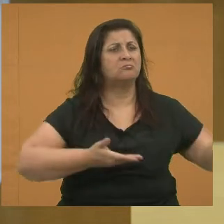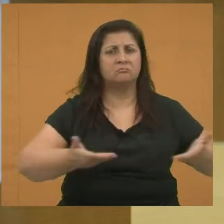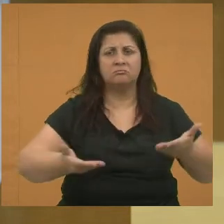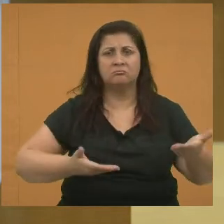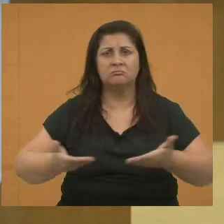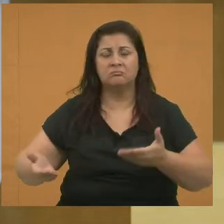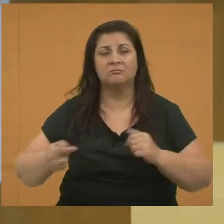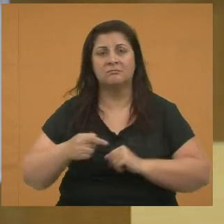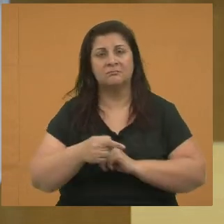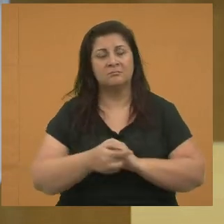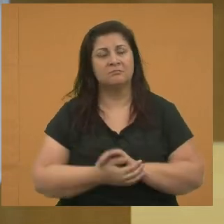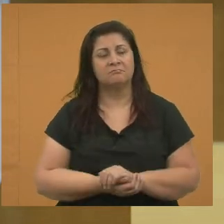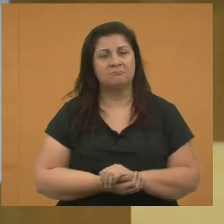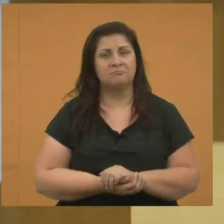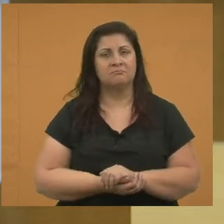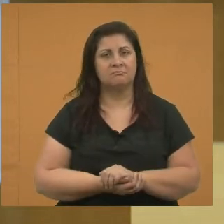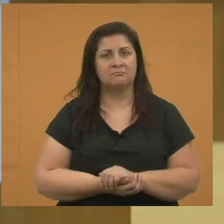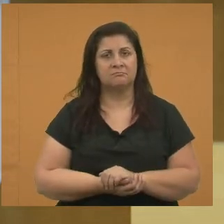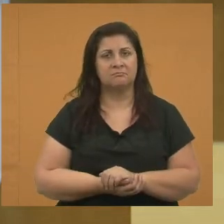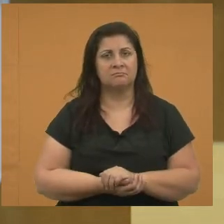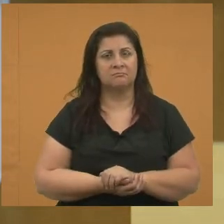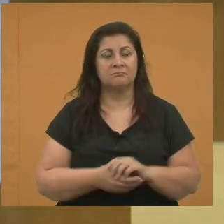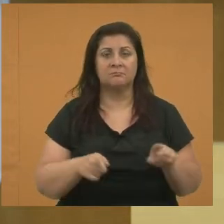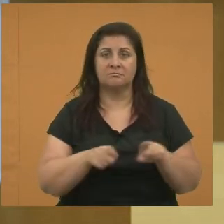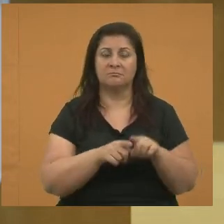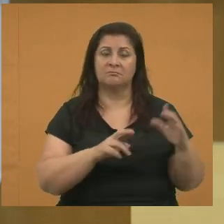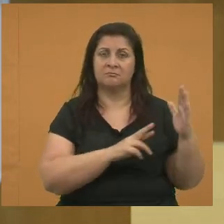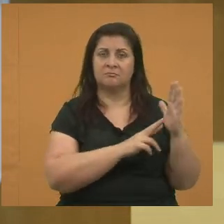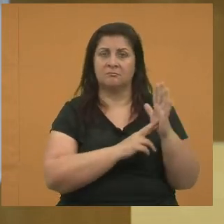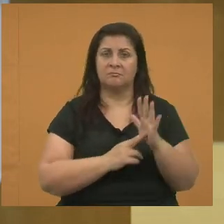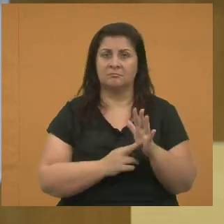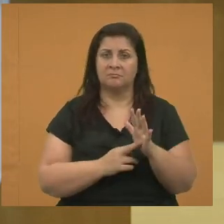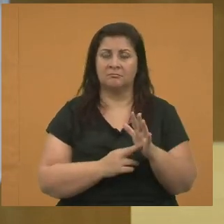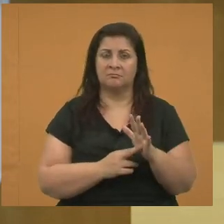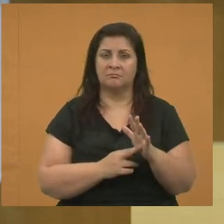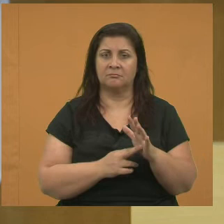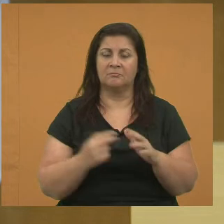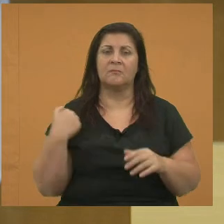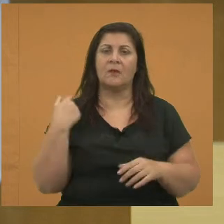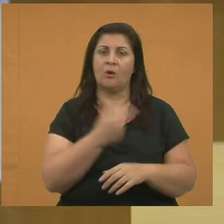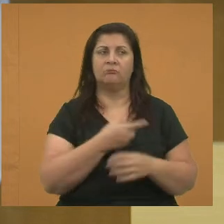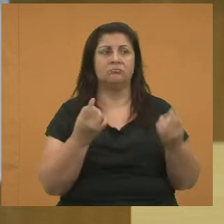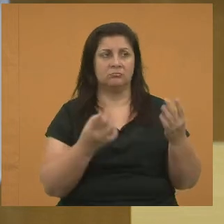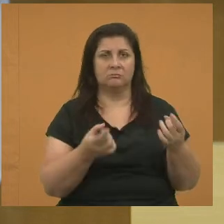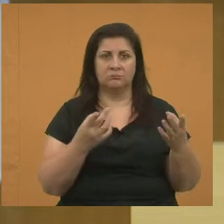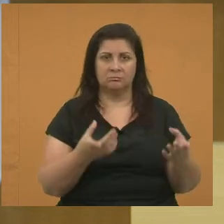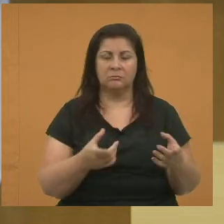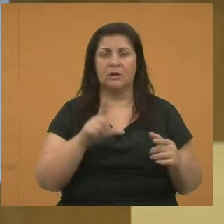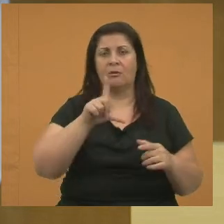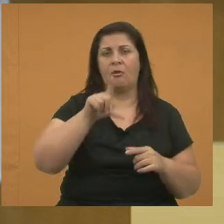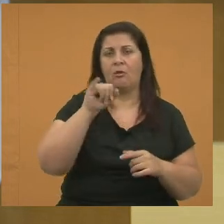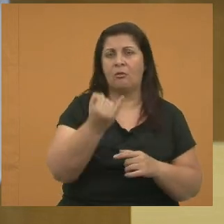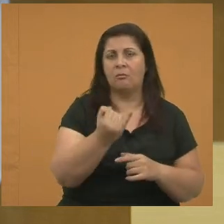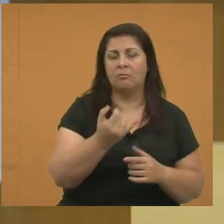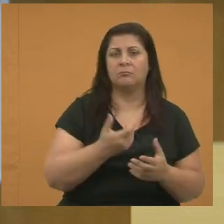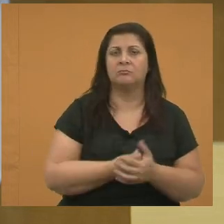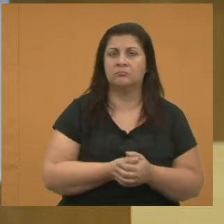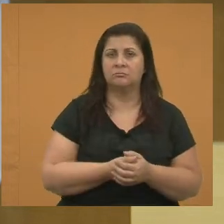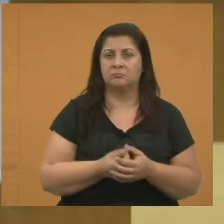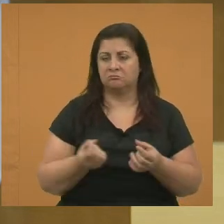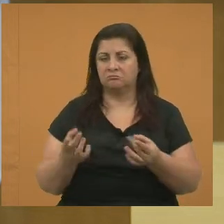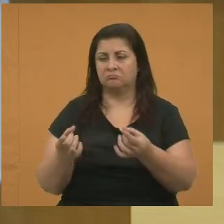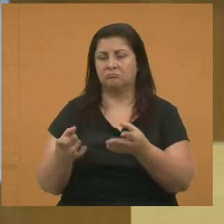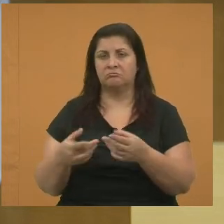serviço. E aqui representando todo o nosso comércio de lojas e produtos